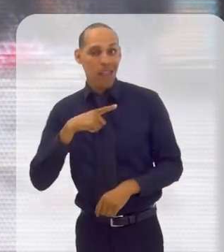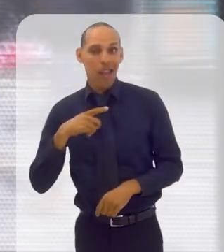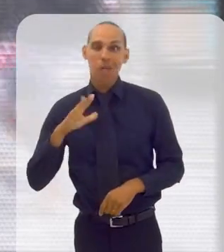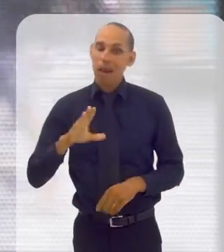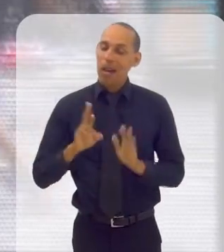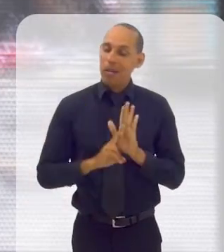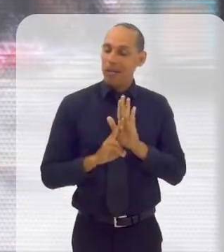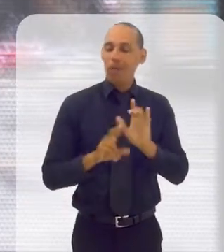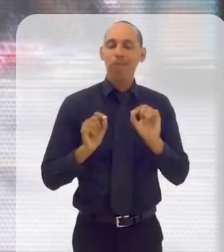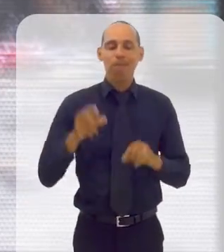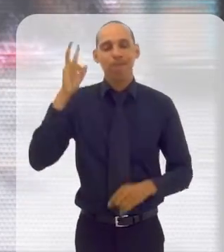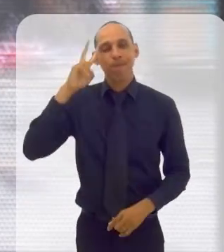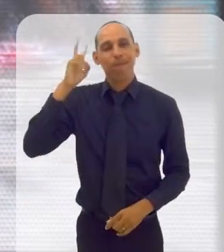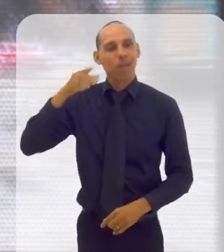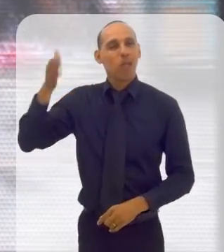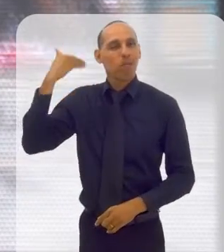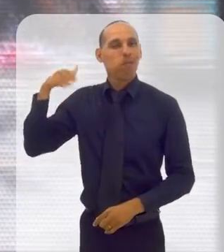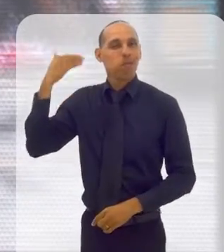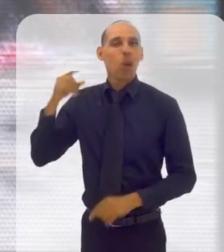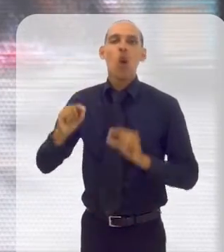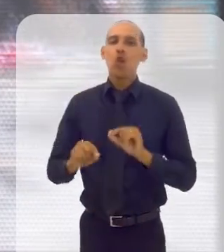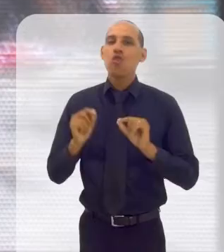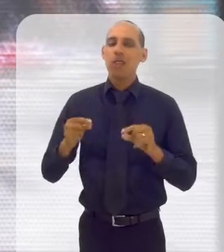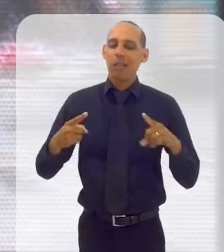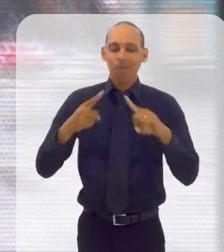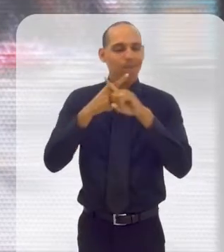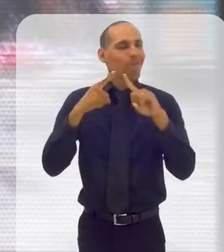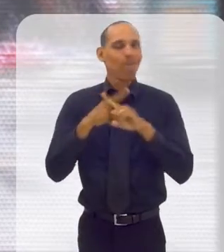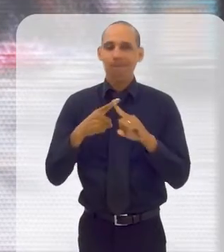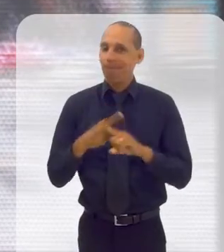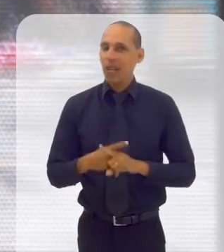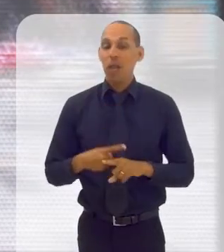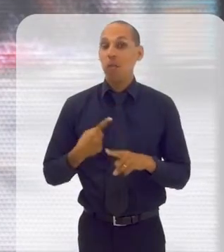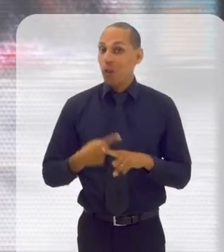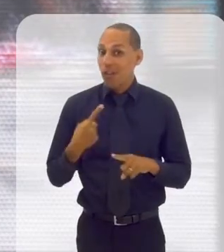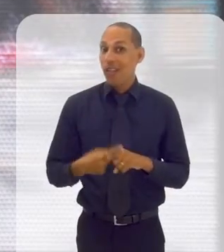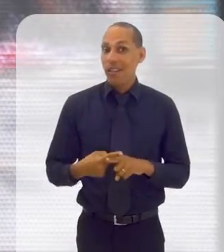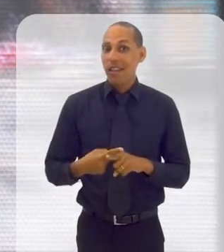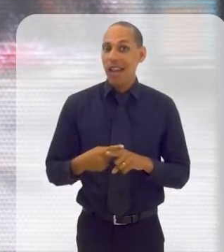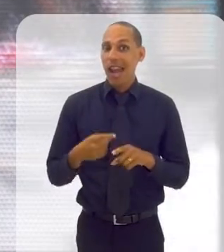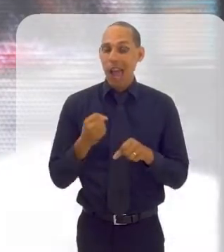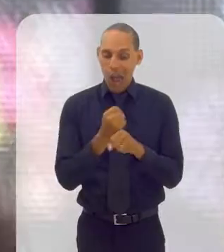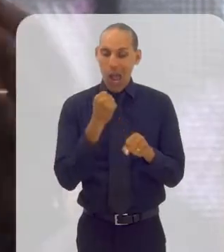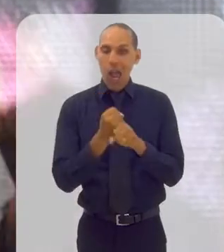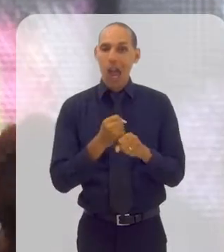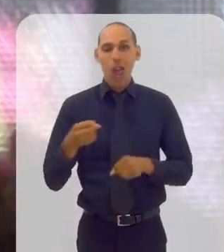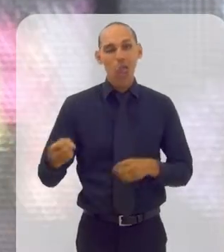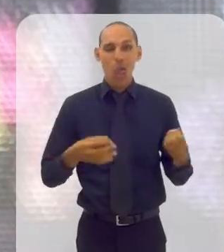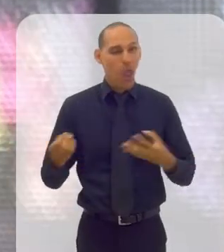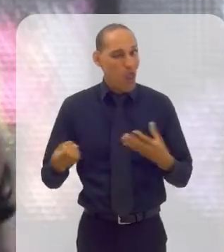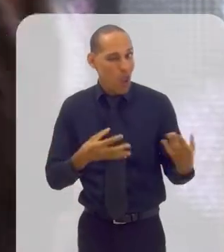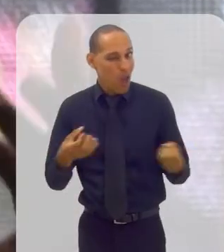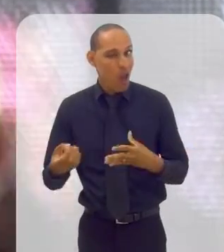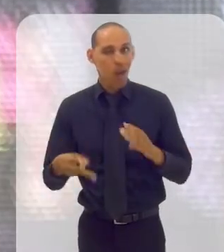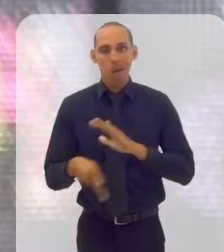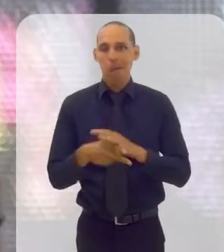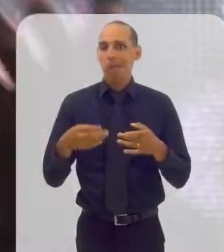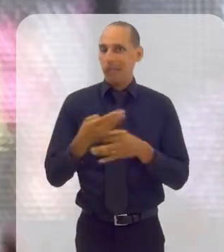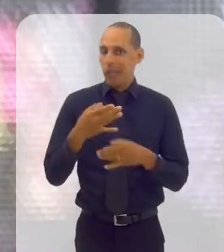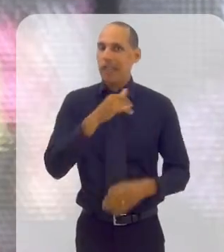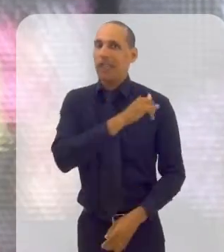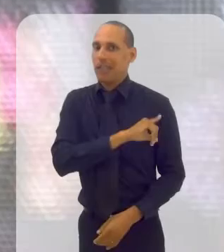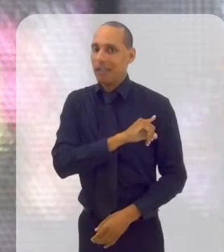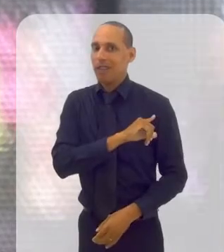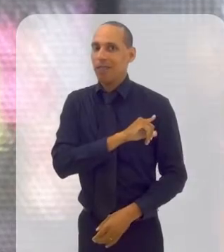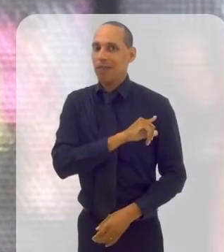grande, ela representa esse legado, ela fala muito sobre essas contradições, porque essa reforma, essa urbanização e